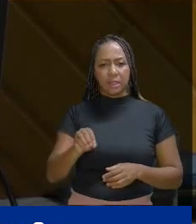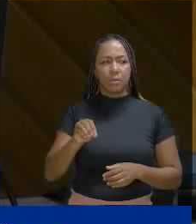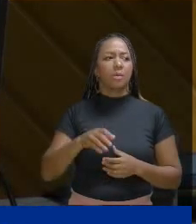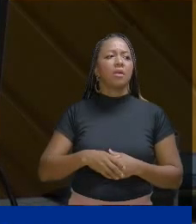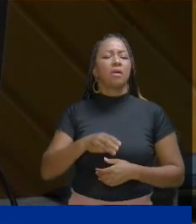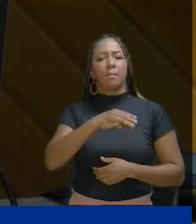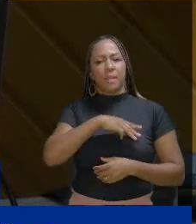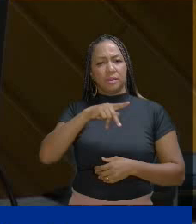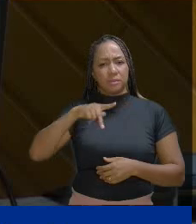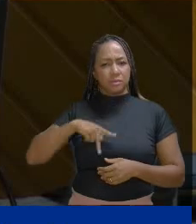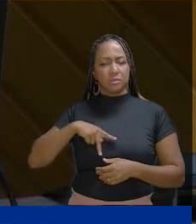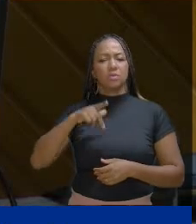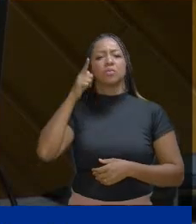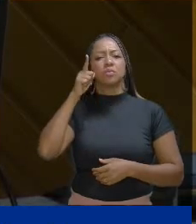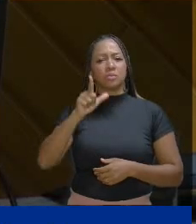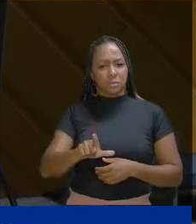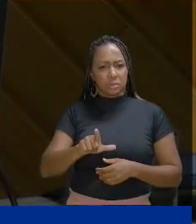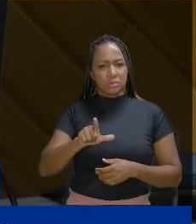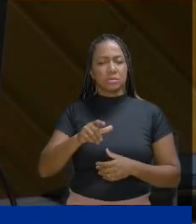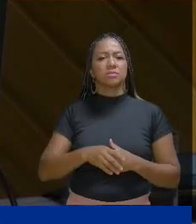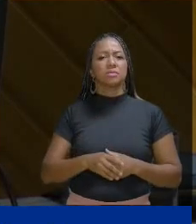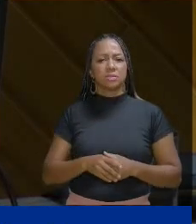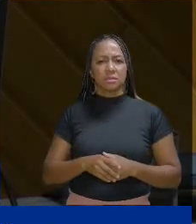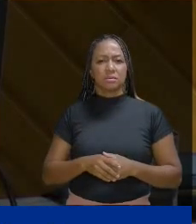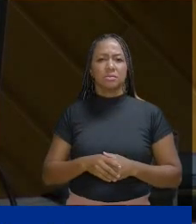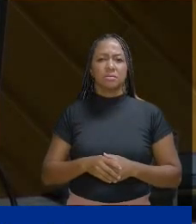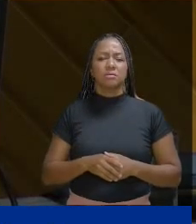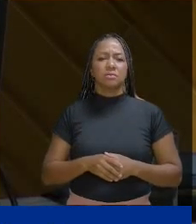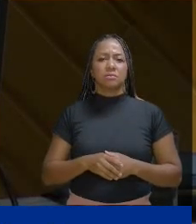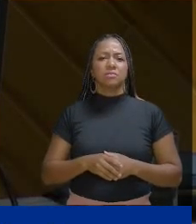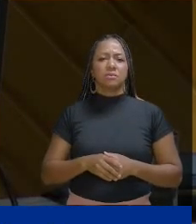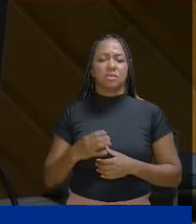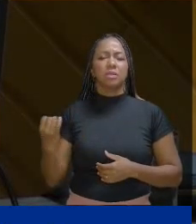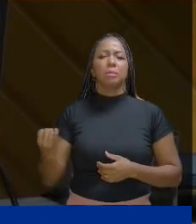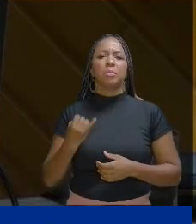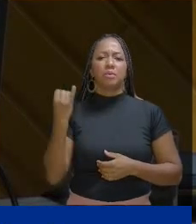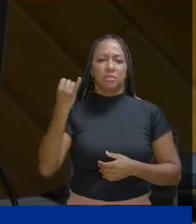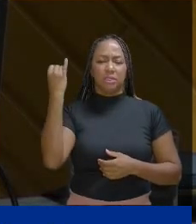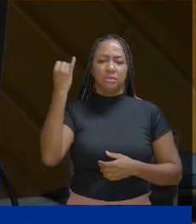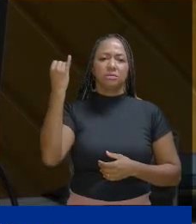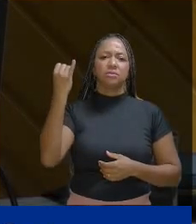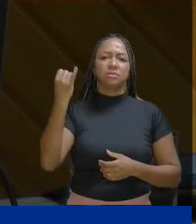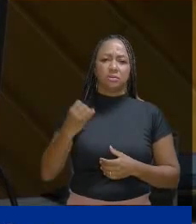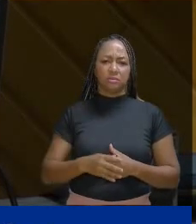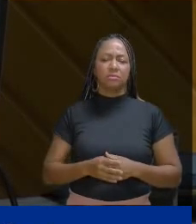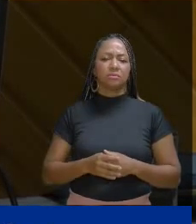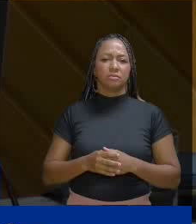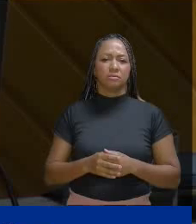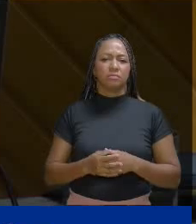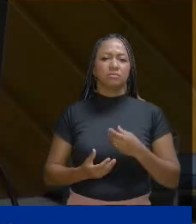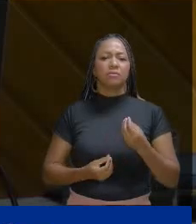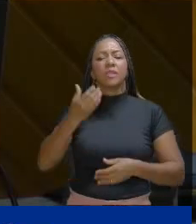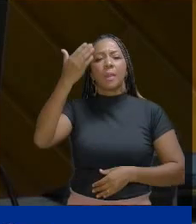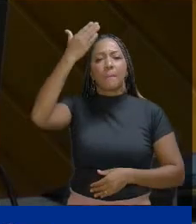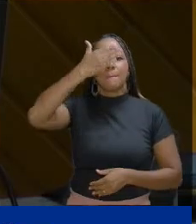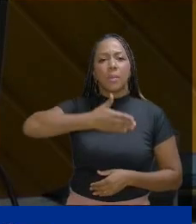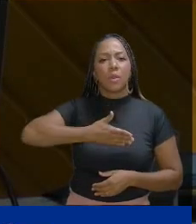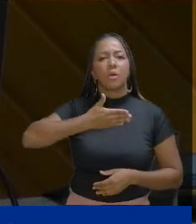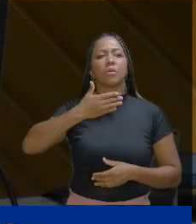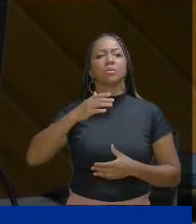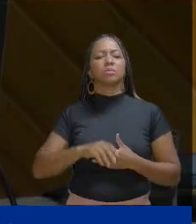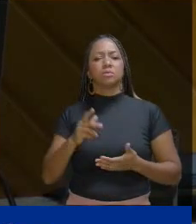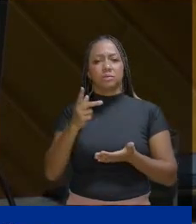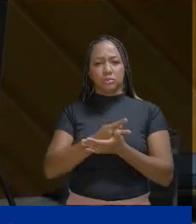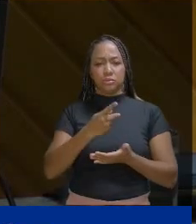o Ministério Público conseguiu se desincumbir de forma suficiente o seu ônus de comprovar